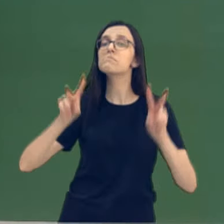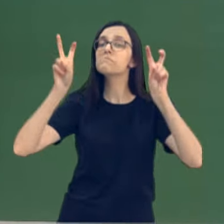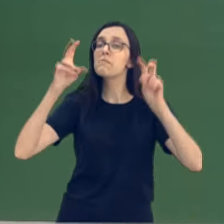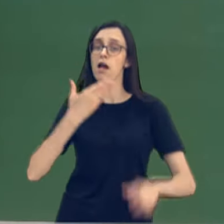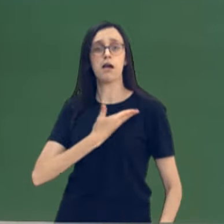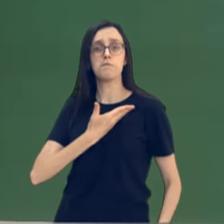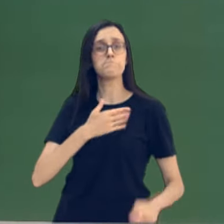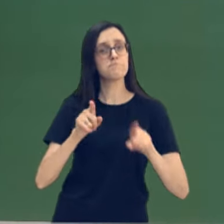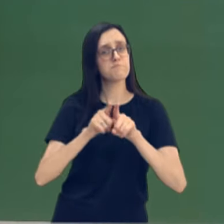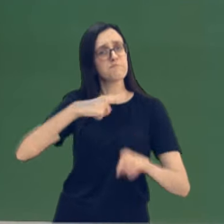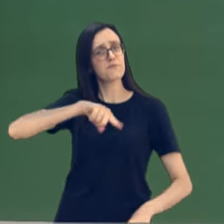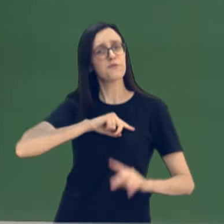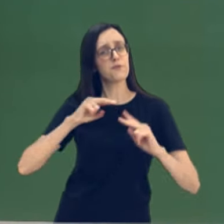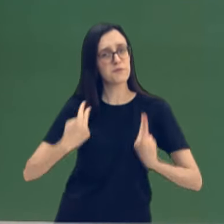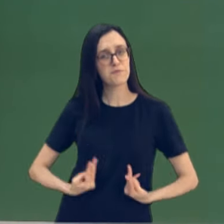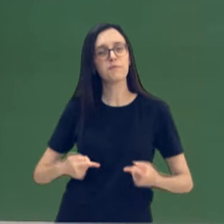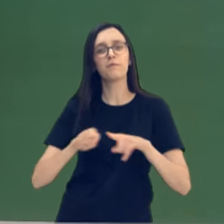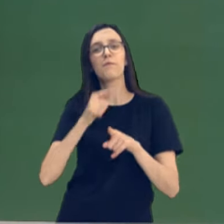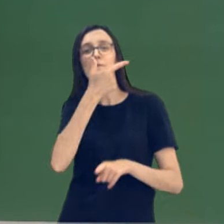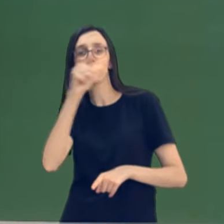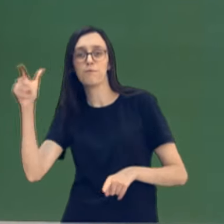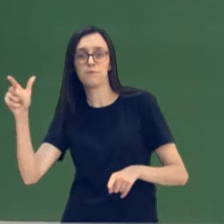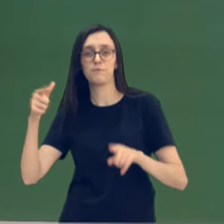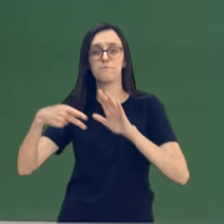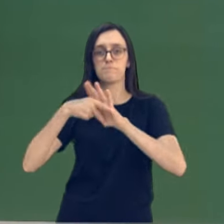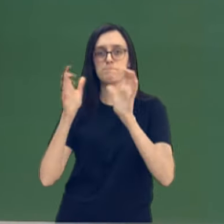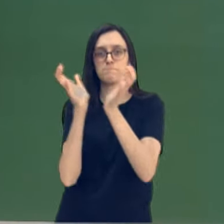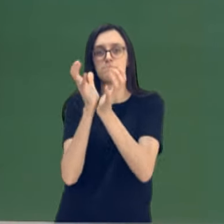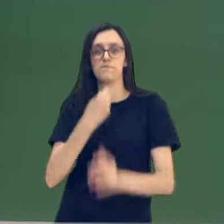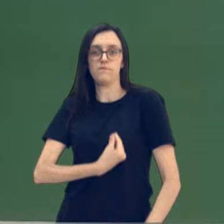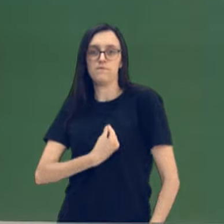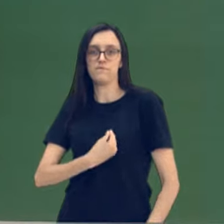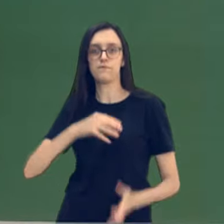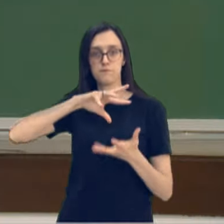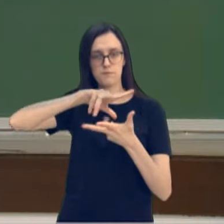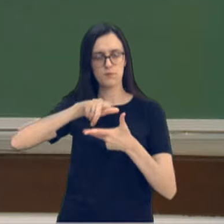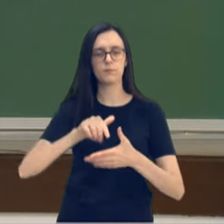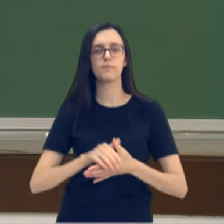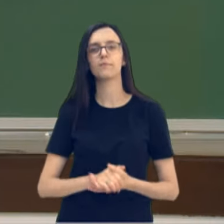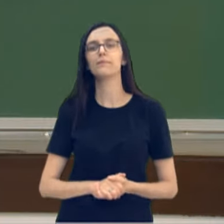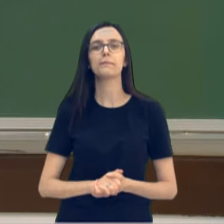humano e para os outros seres também do planeta. Gente, olá.